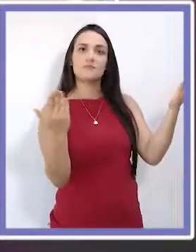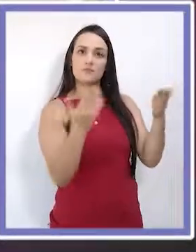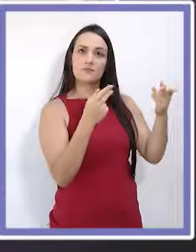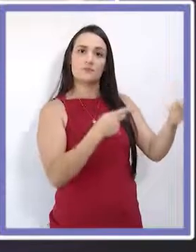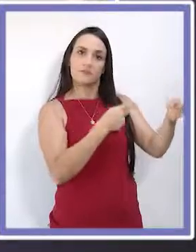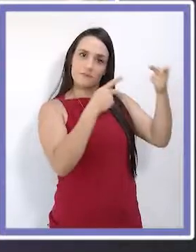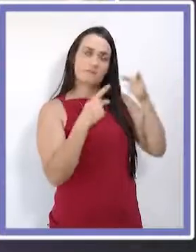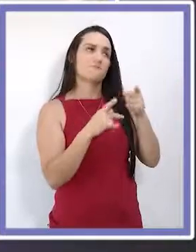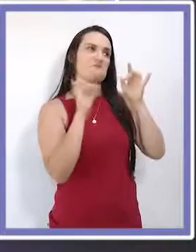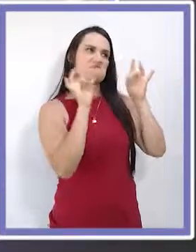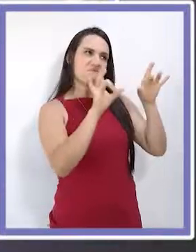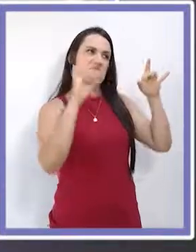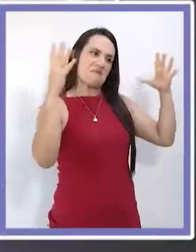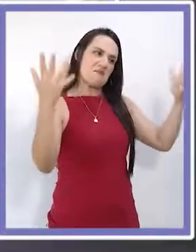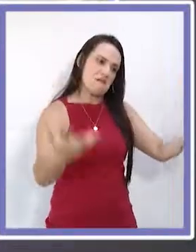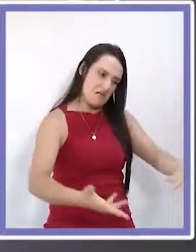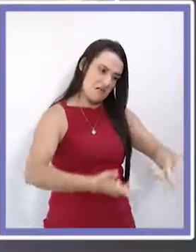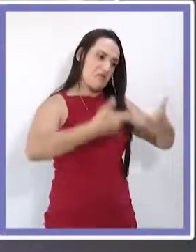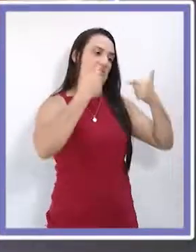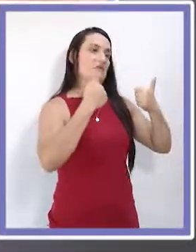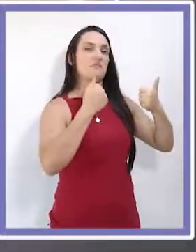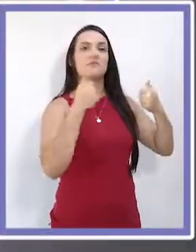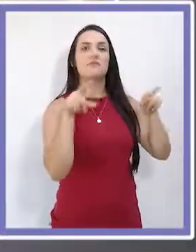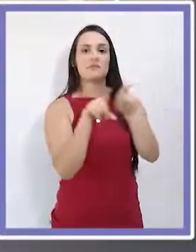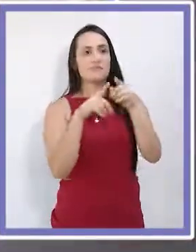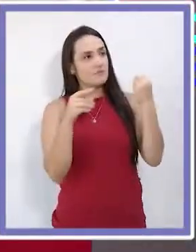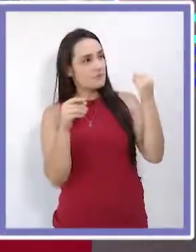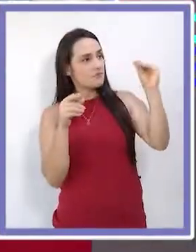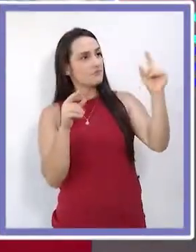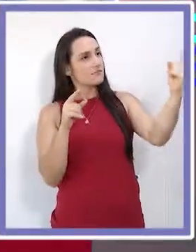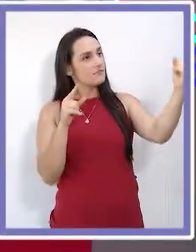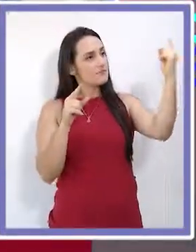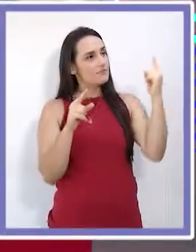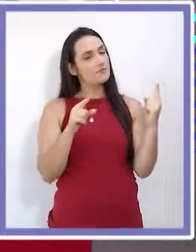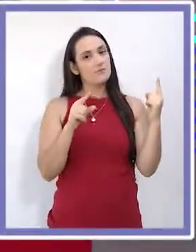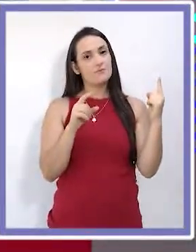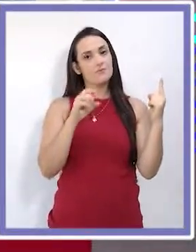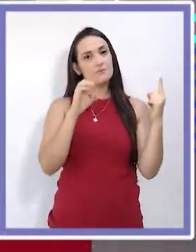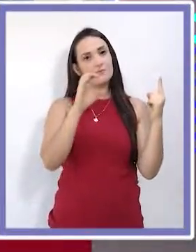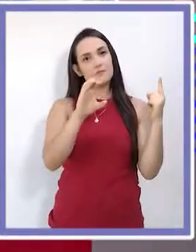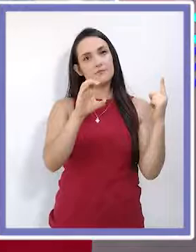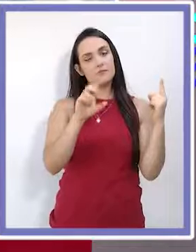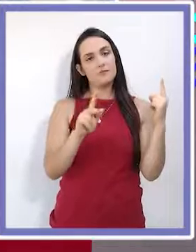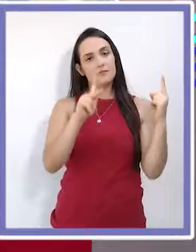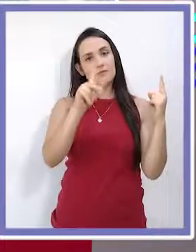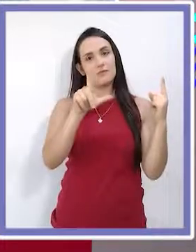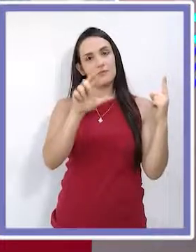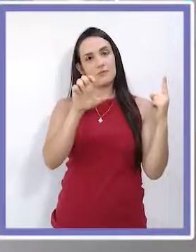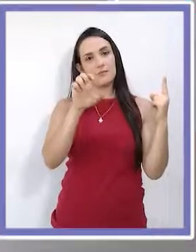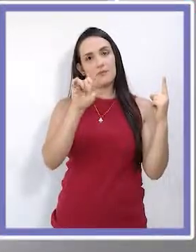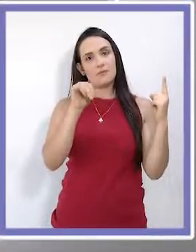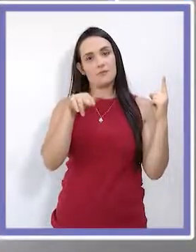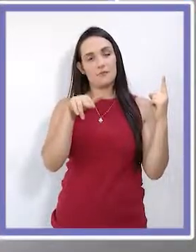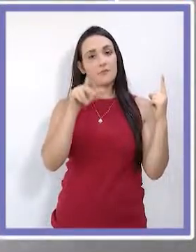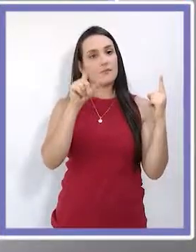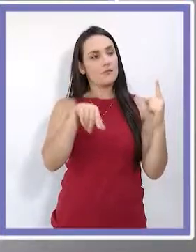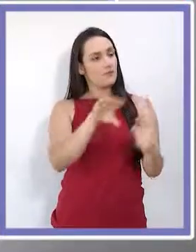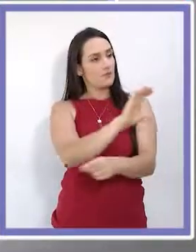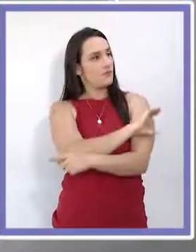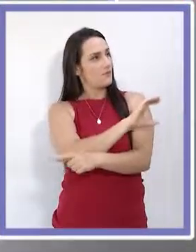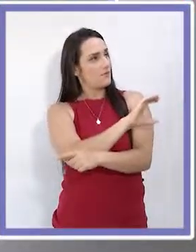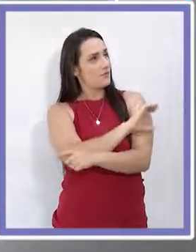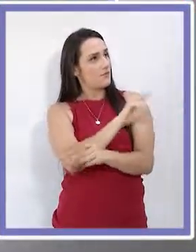com bastante propriedade sobre esse assunto com a gente, eu vou também adicionar aqui na nossa janela a Claire Carmen Mioso,